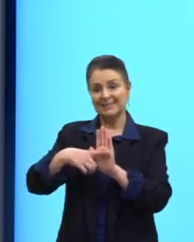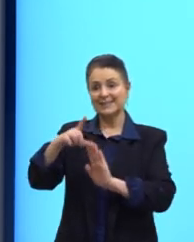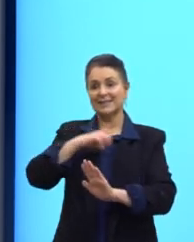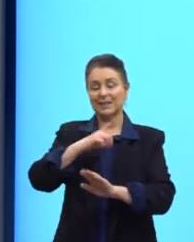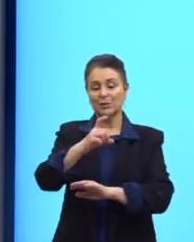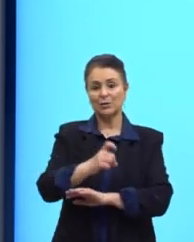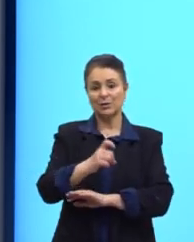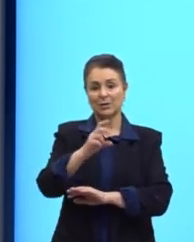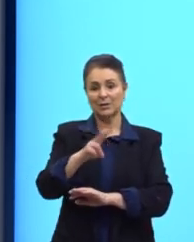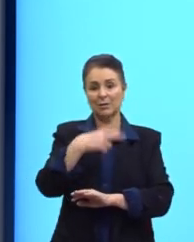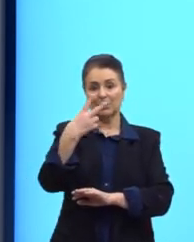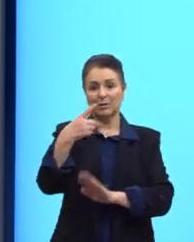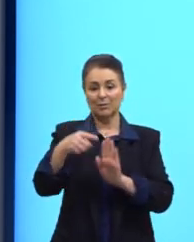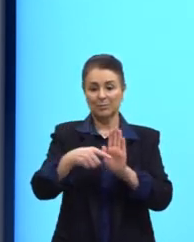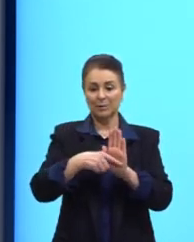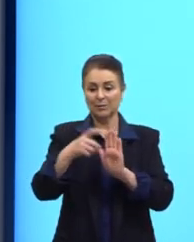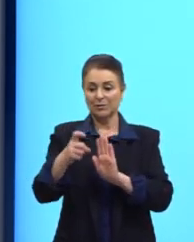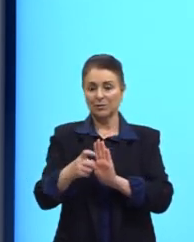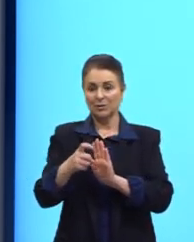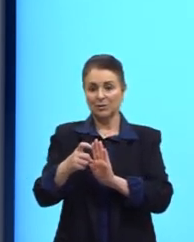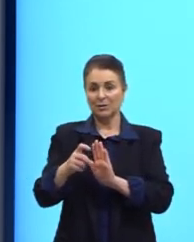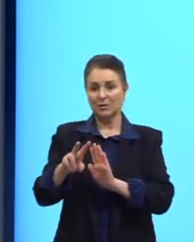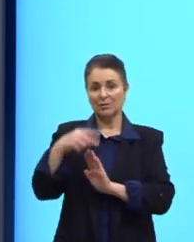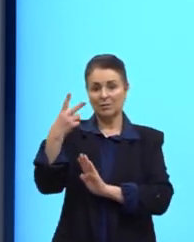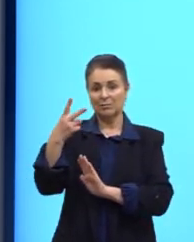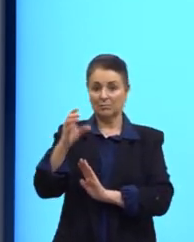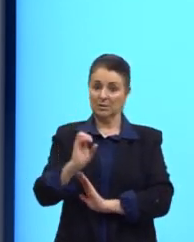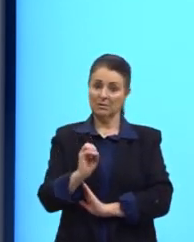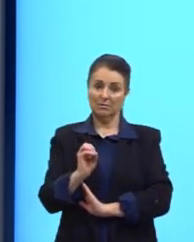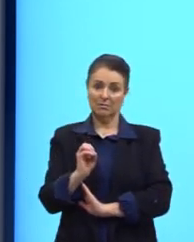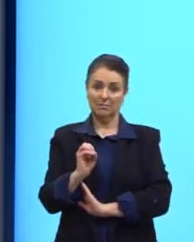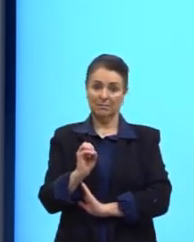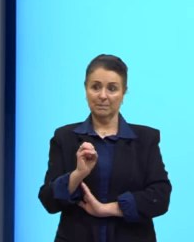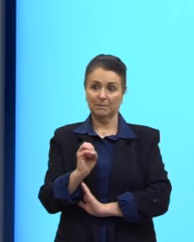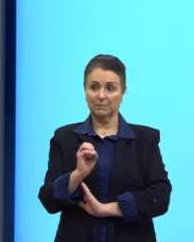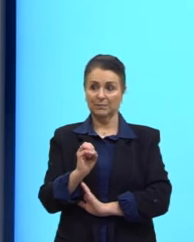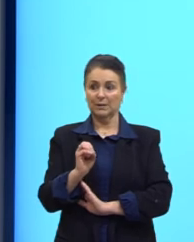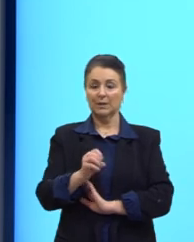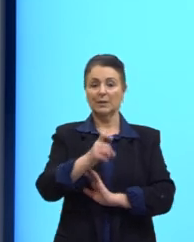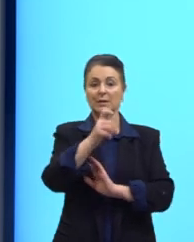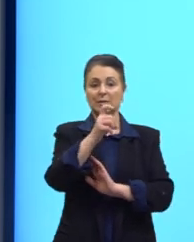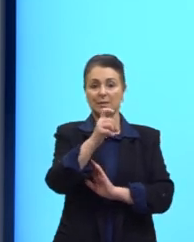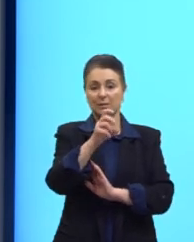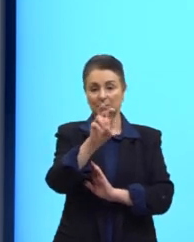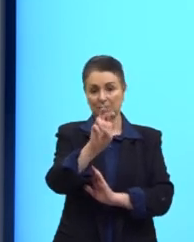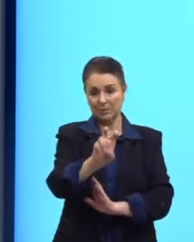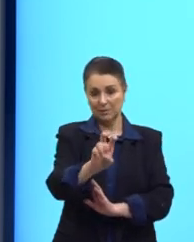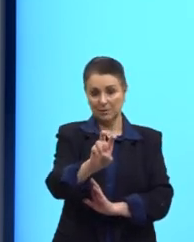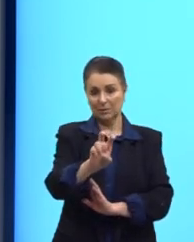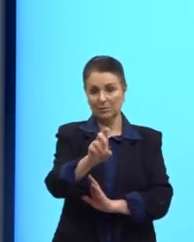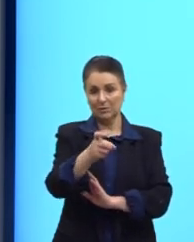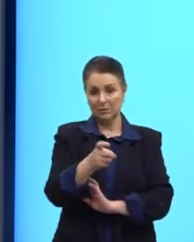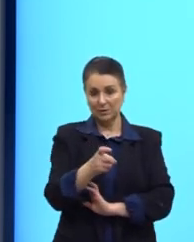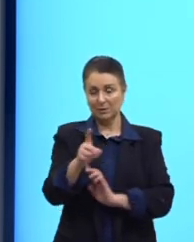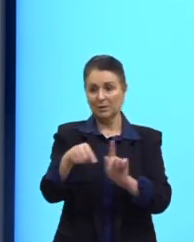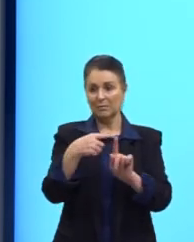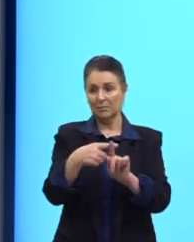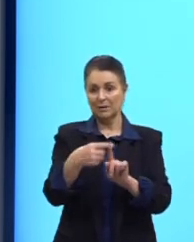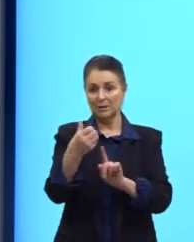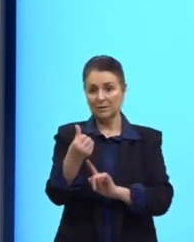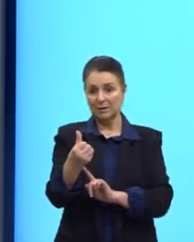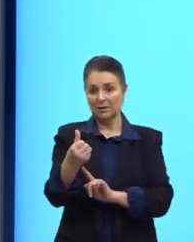x ao quadrado menos x ao quadrado dá zero né então ficaremos somente com 5x